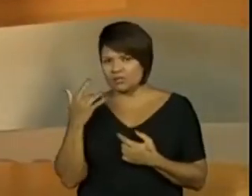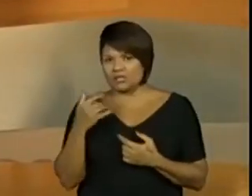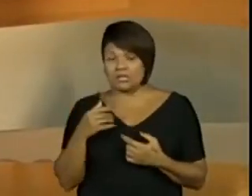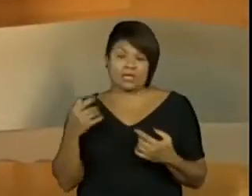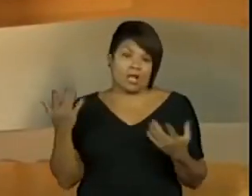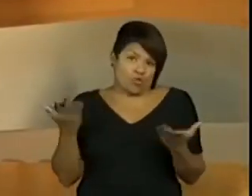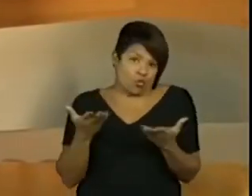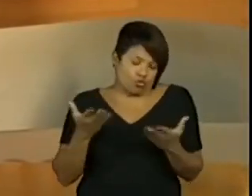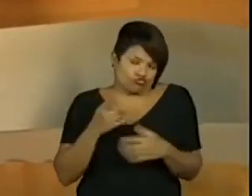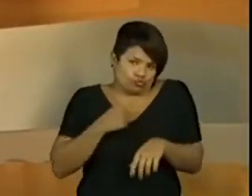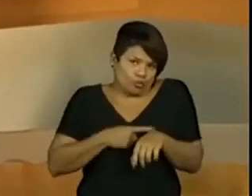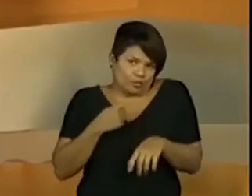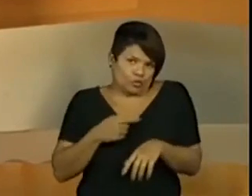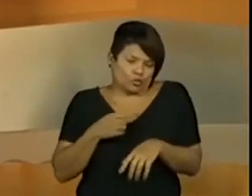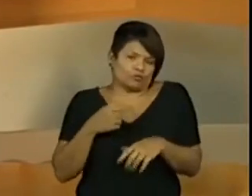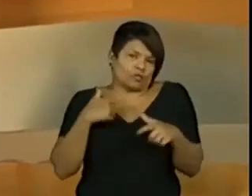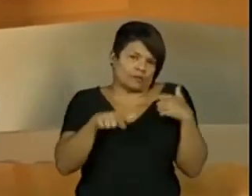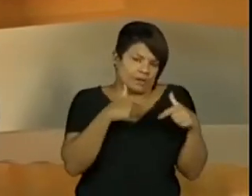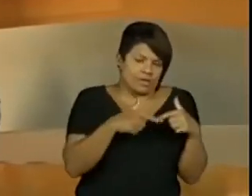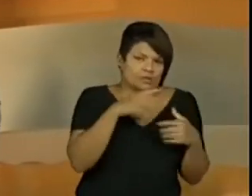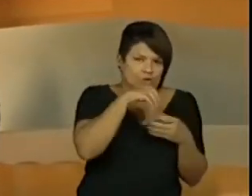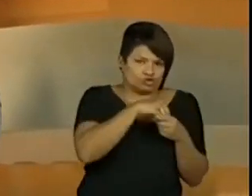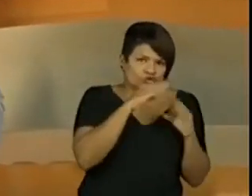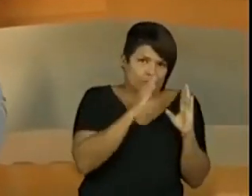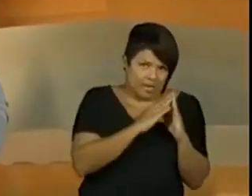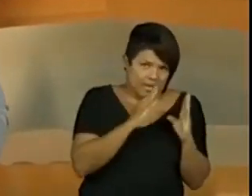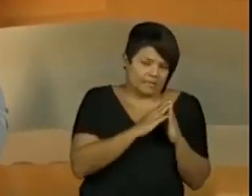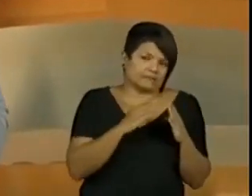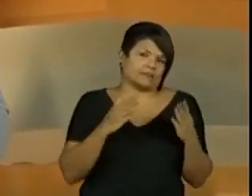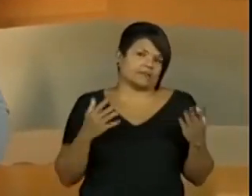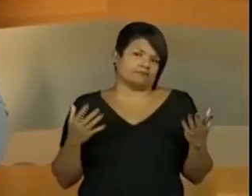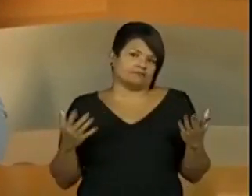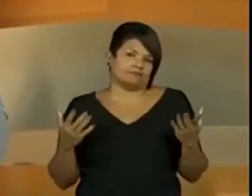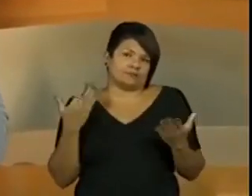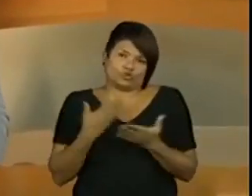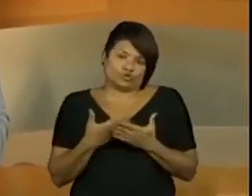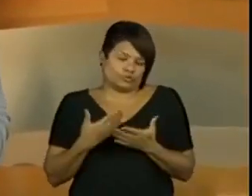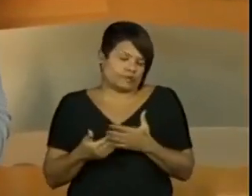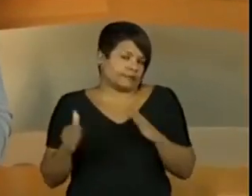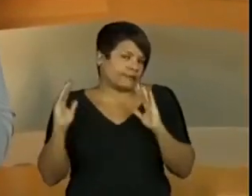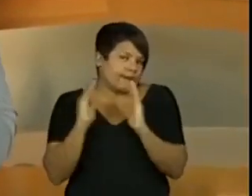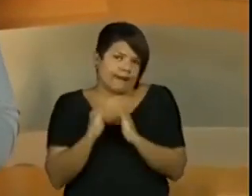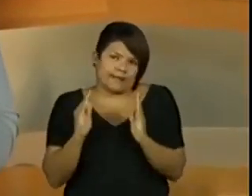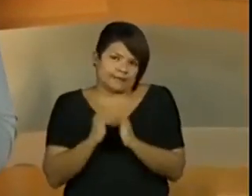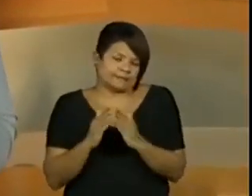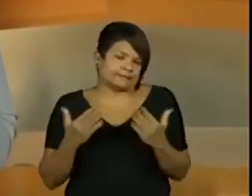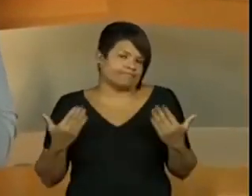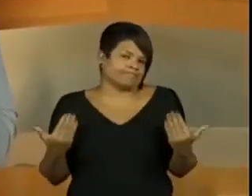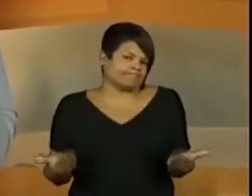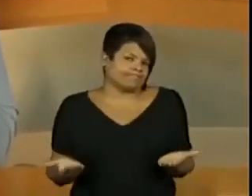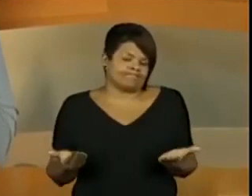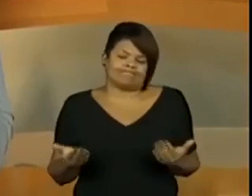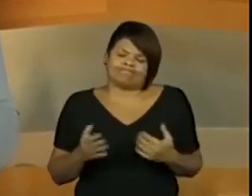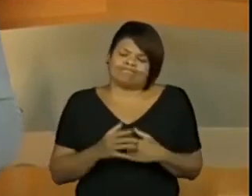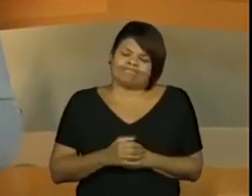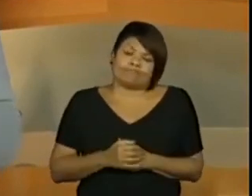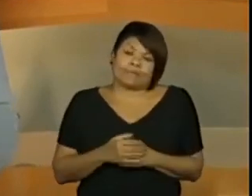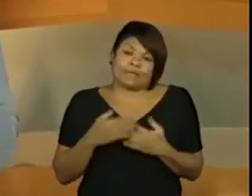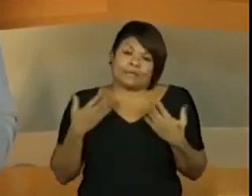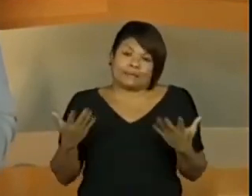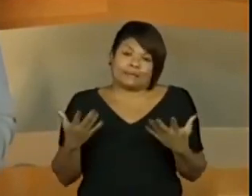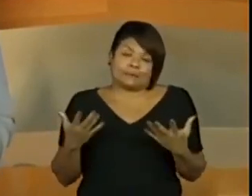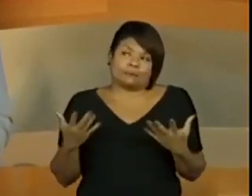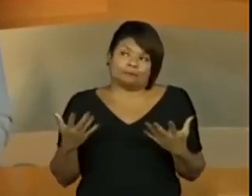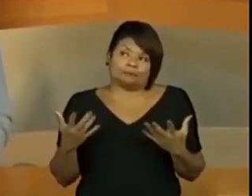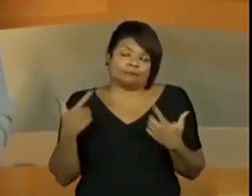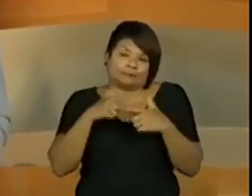trabalhando em casa, estudando em casa, a vaidade definitivamente ela é algo inexistente,